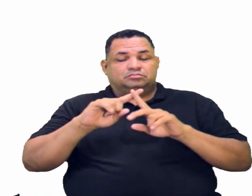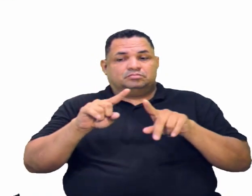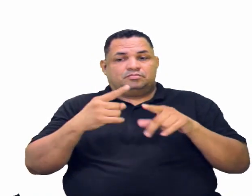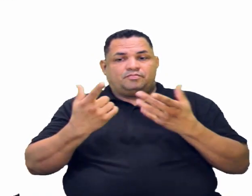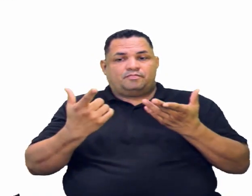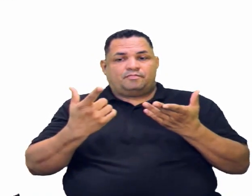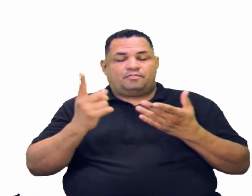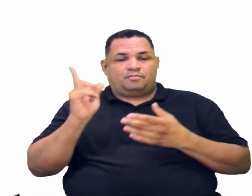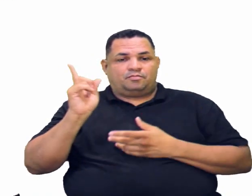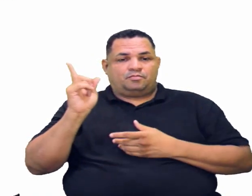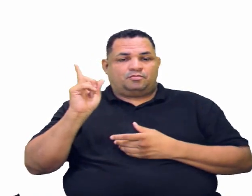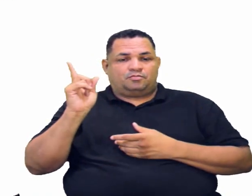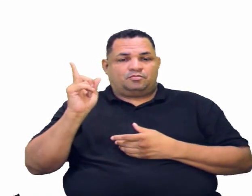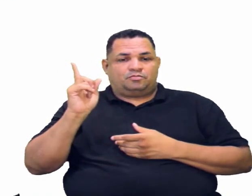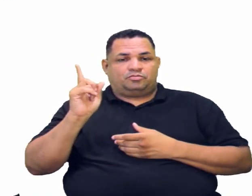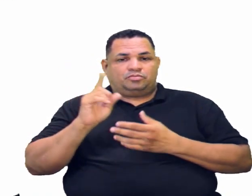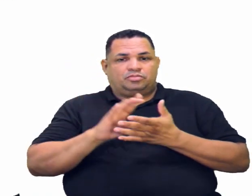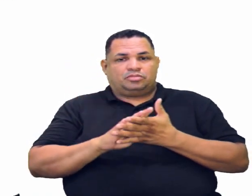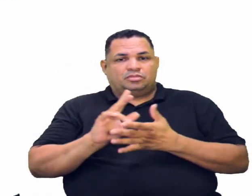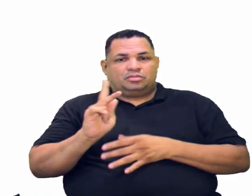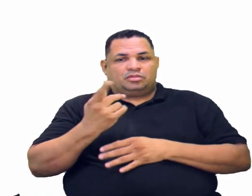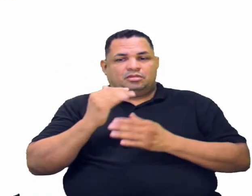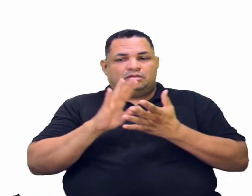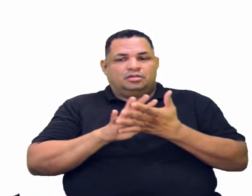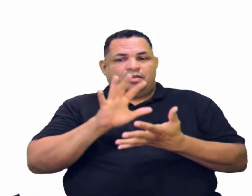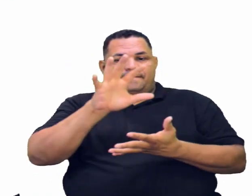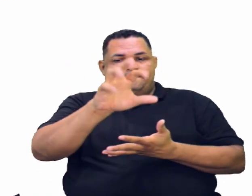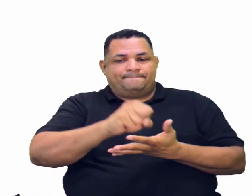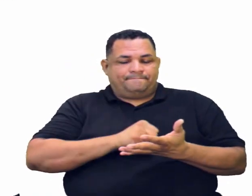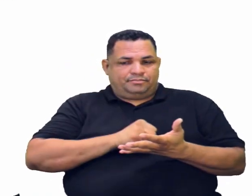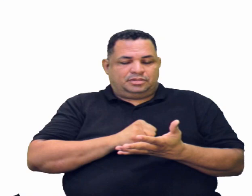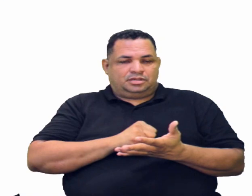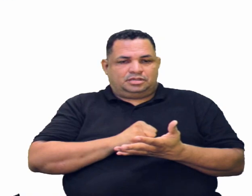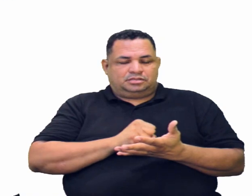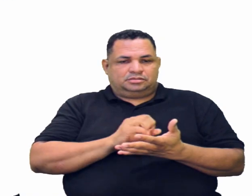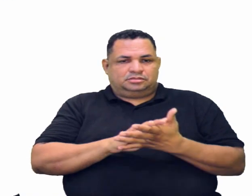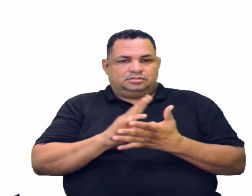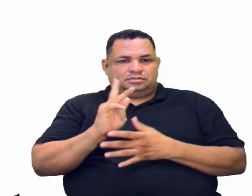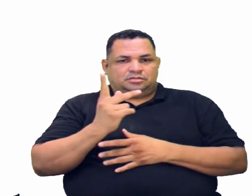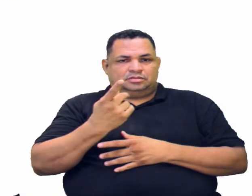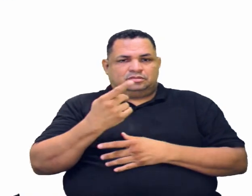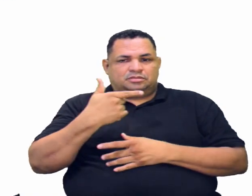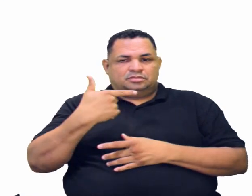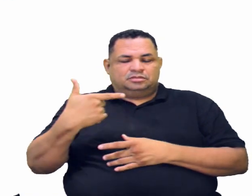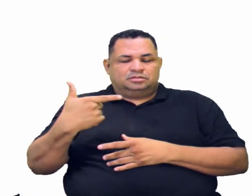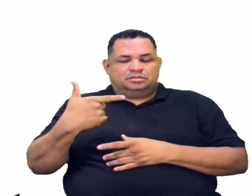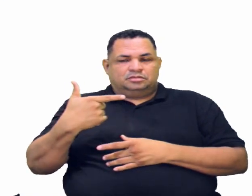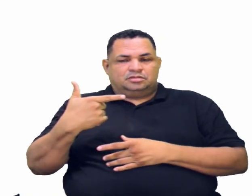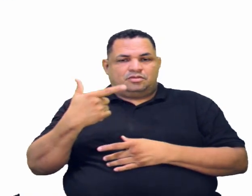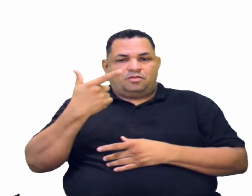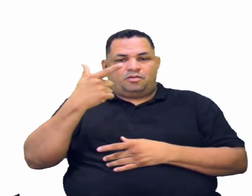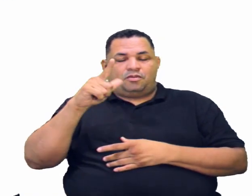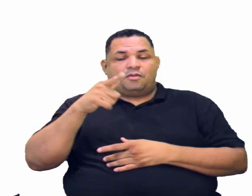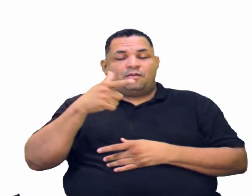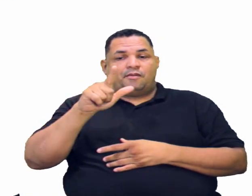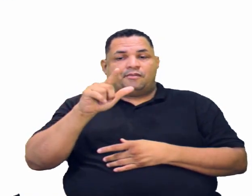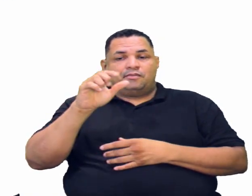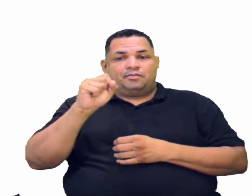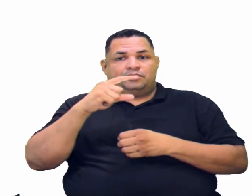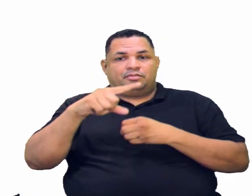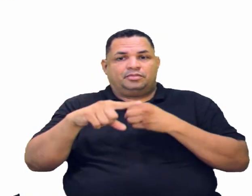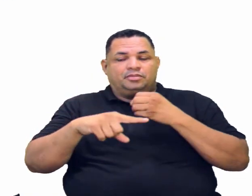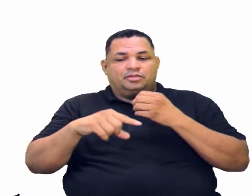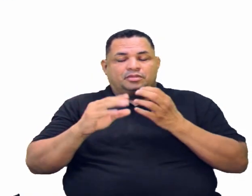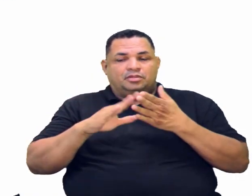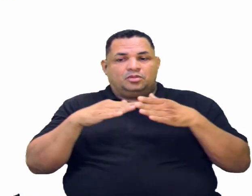aqui, ó, essa hidroxila vai roubar o hidrogênio da outra hidroxila, do outro